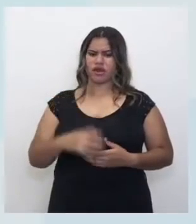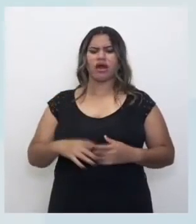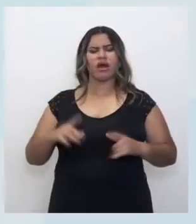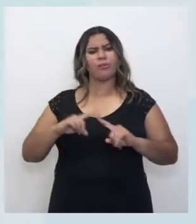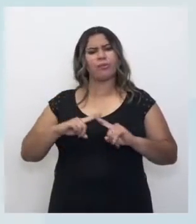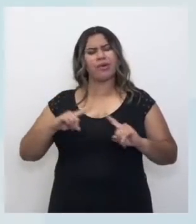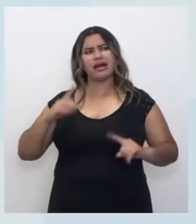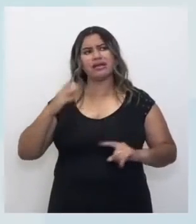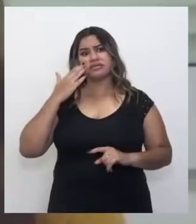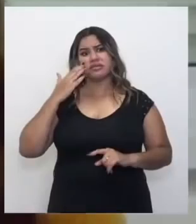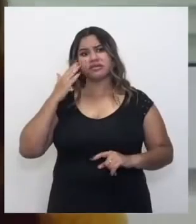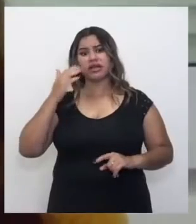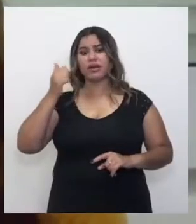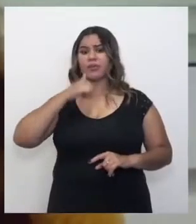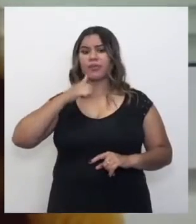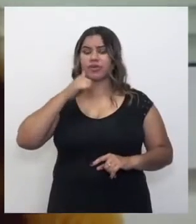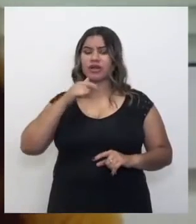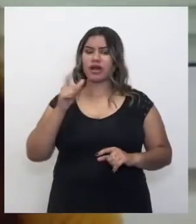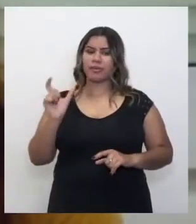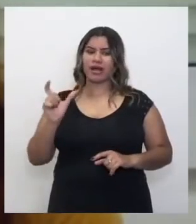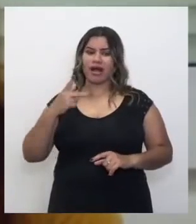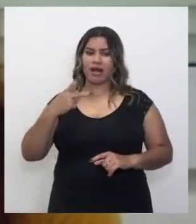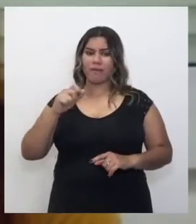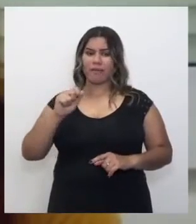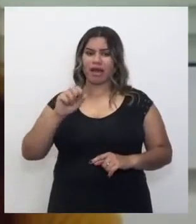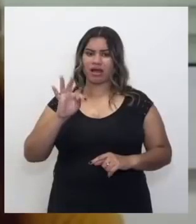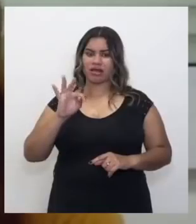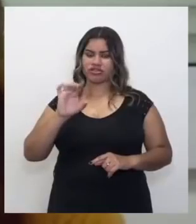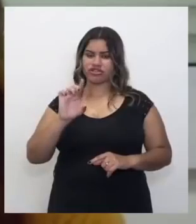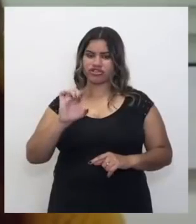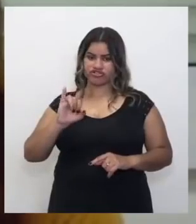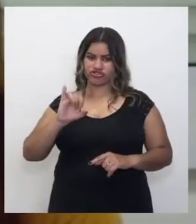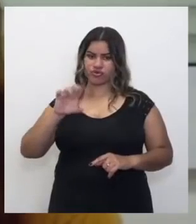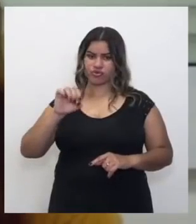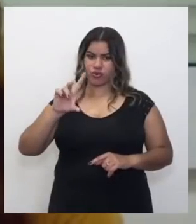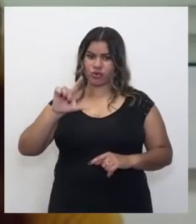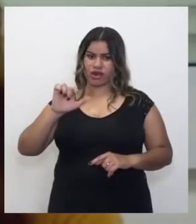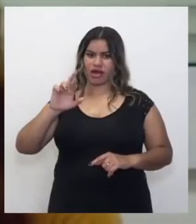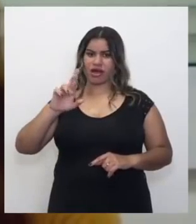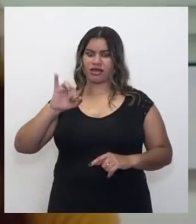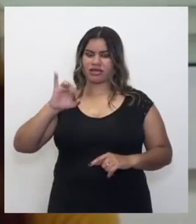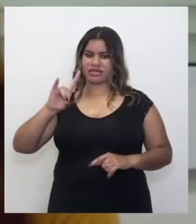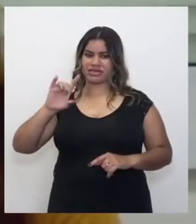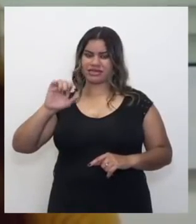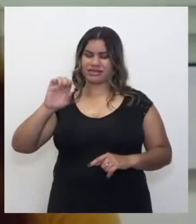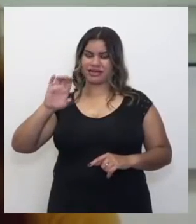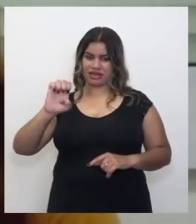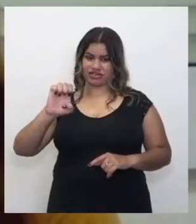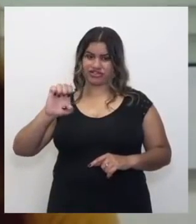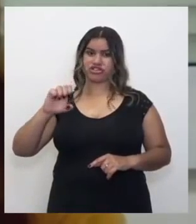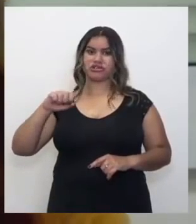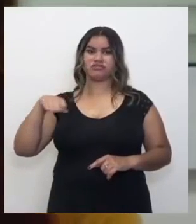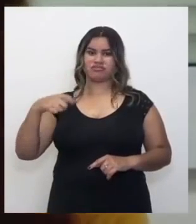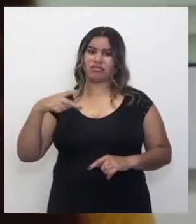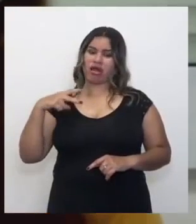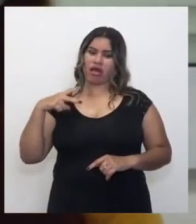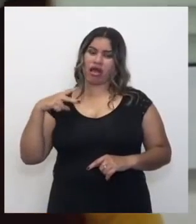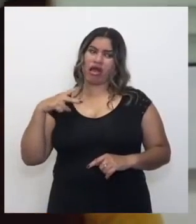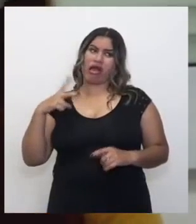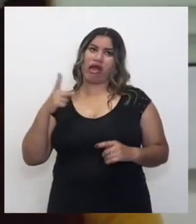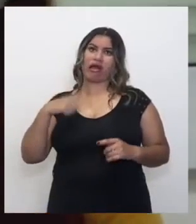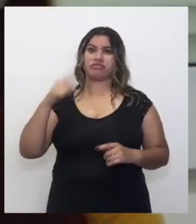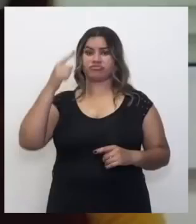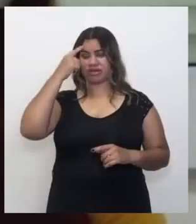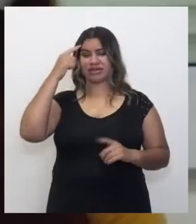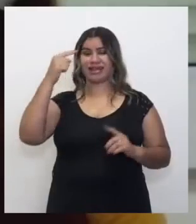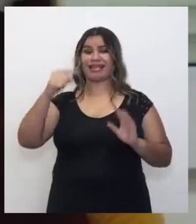a Heller está chamando de particularidade, talvez fosse interessante a gente entender pelo negativo, sabe? Então, a gente